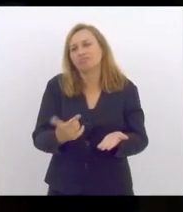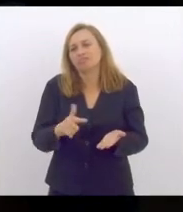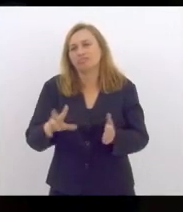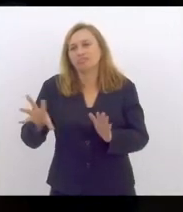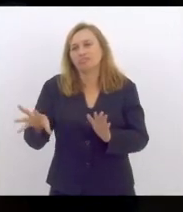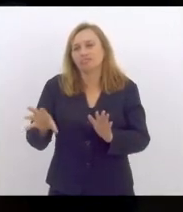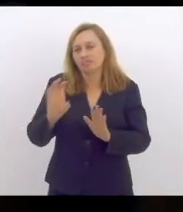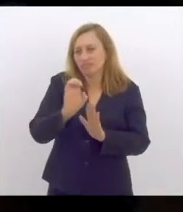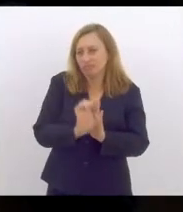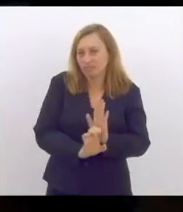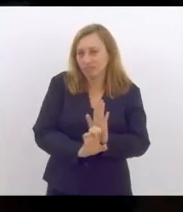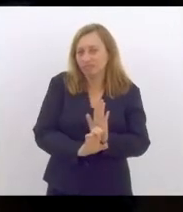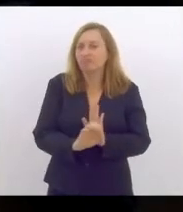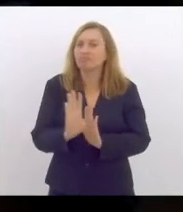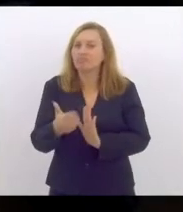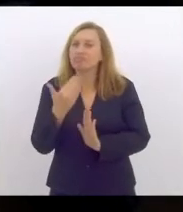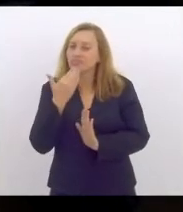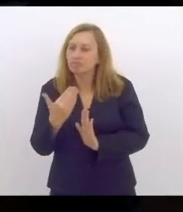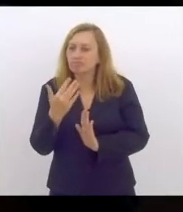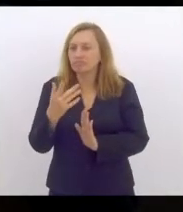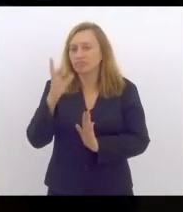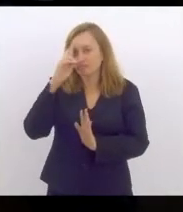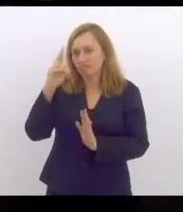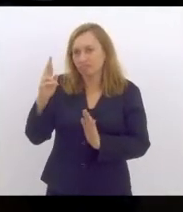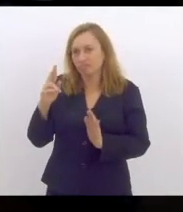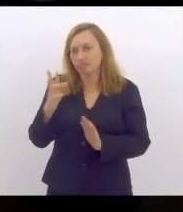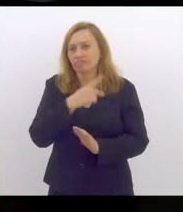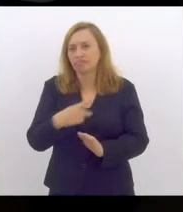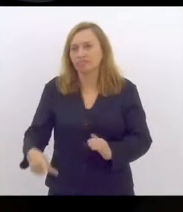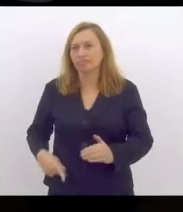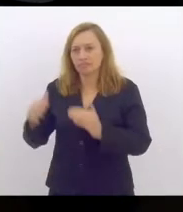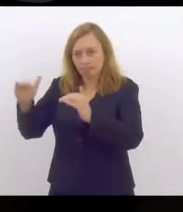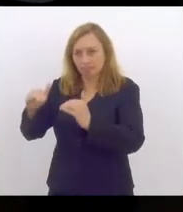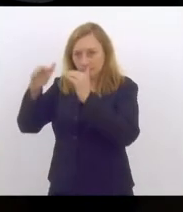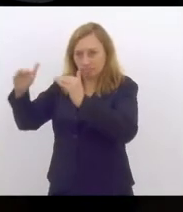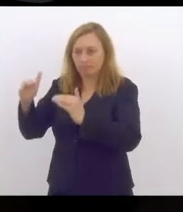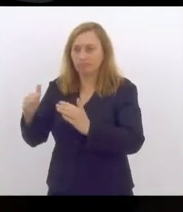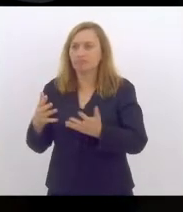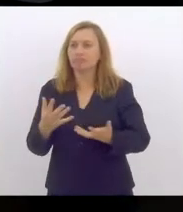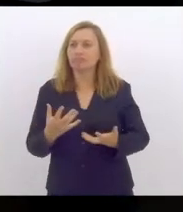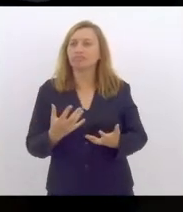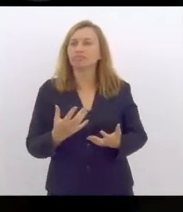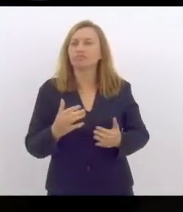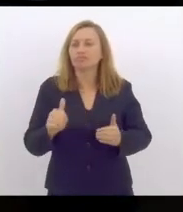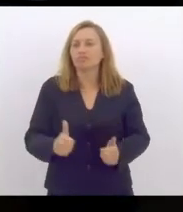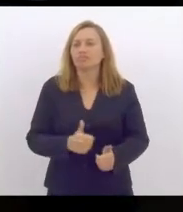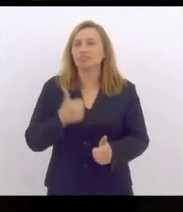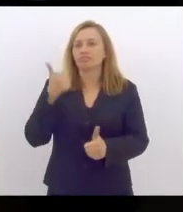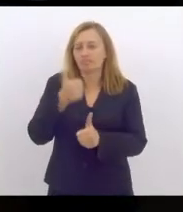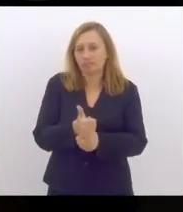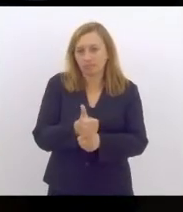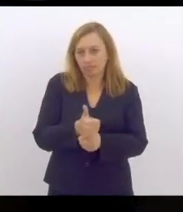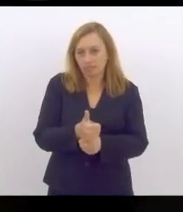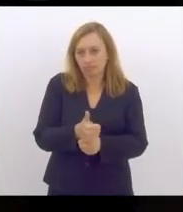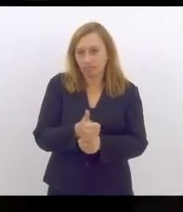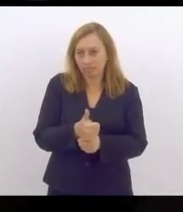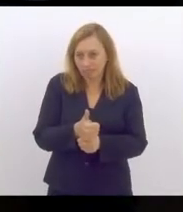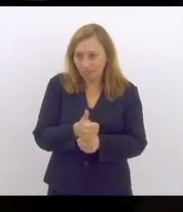emendas, já pediria a Vossa Excelência que optaríamos por